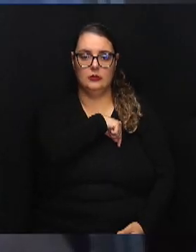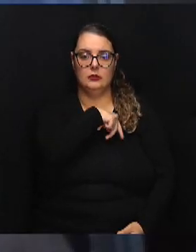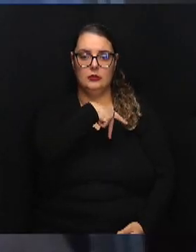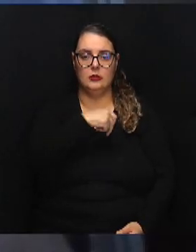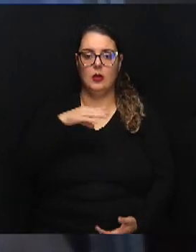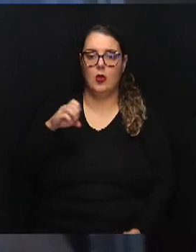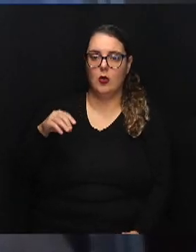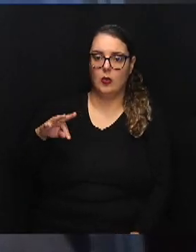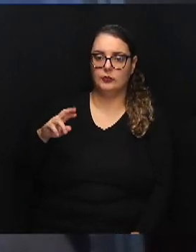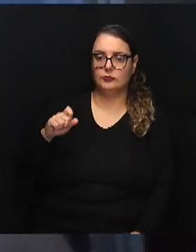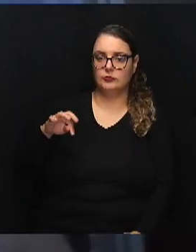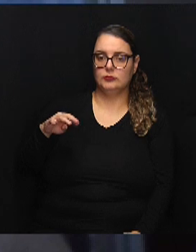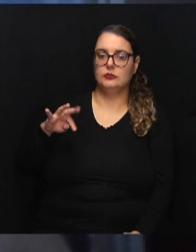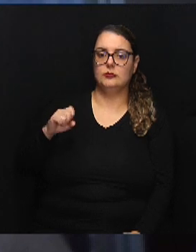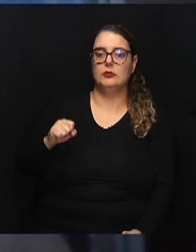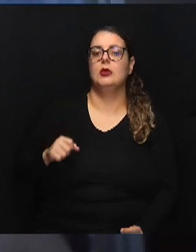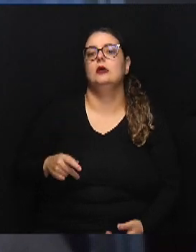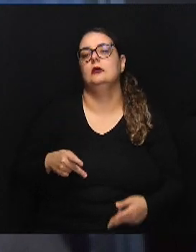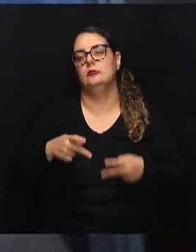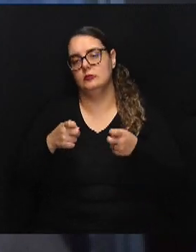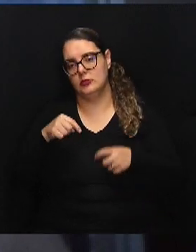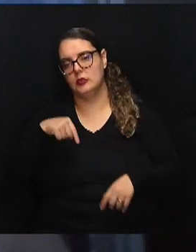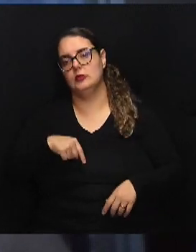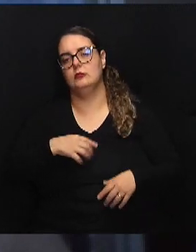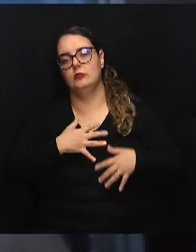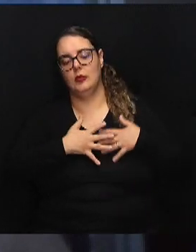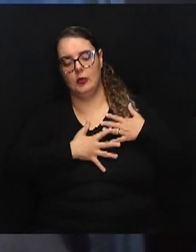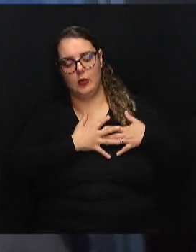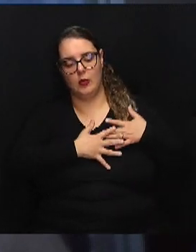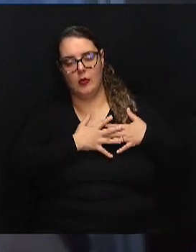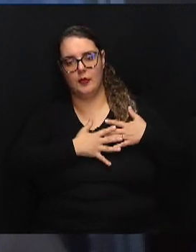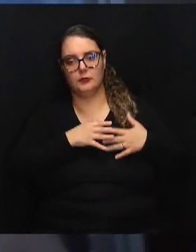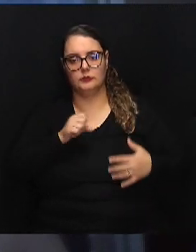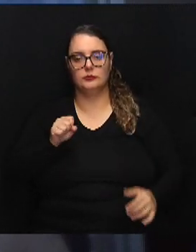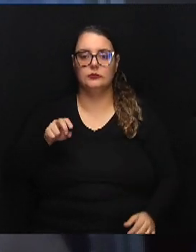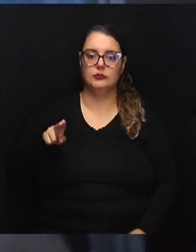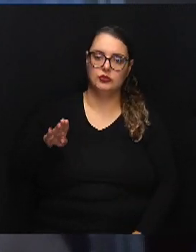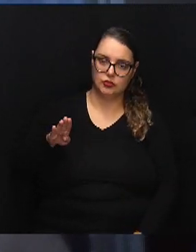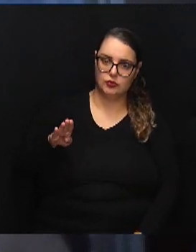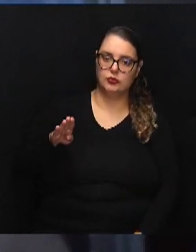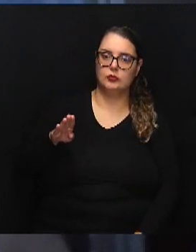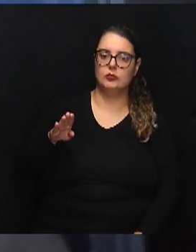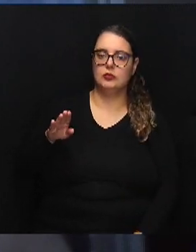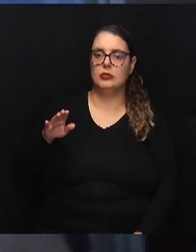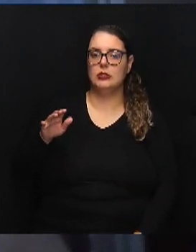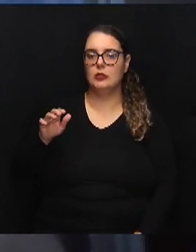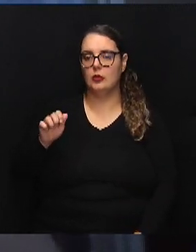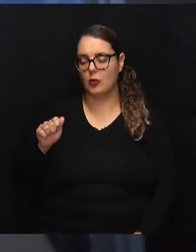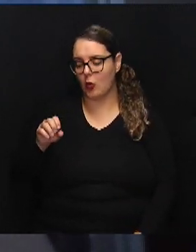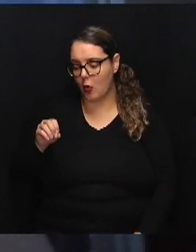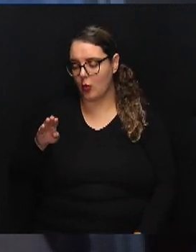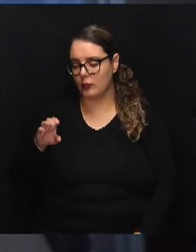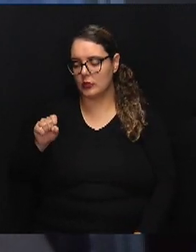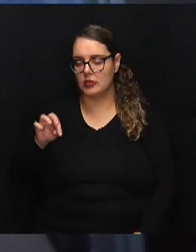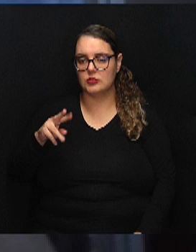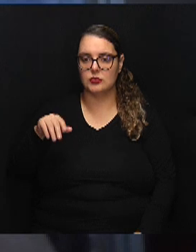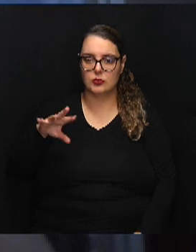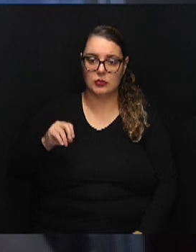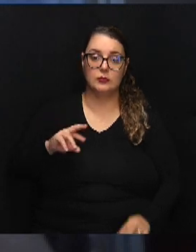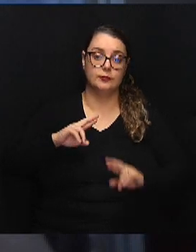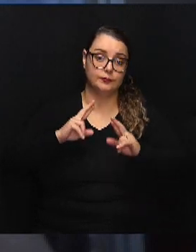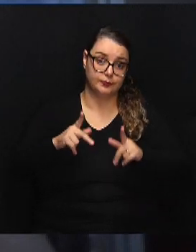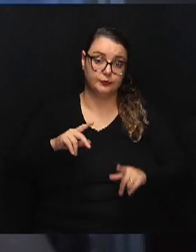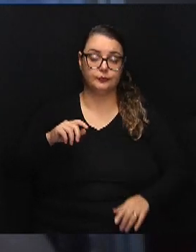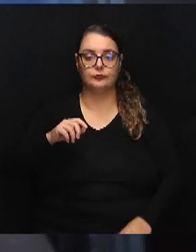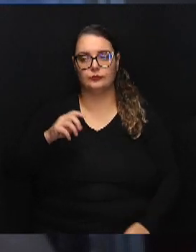contraste e consegue detectar que ali está obstruído ou subobstruído um dos vasos, né? Então, diferente do